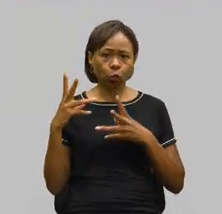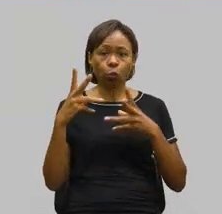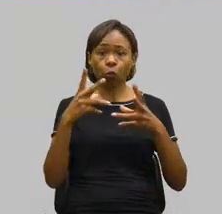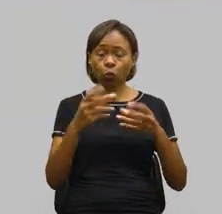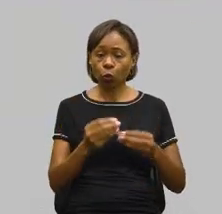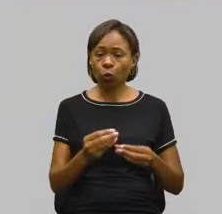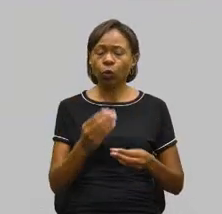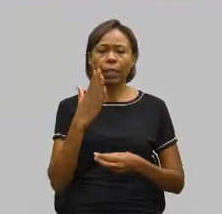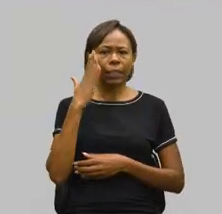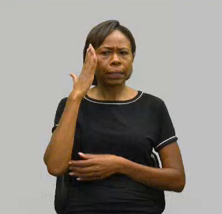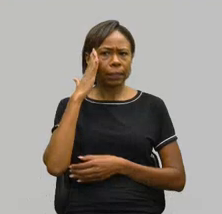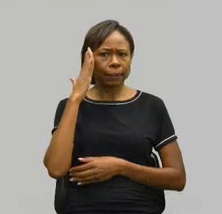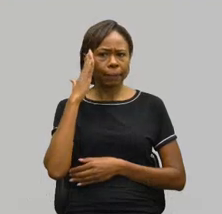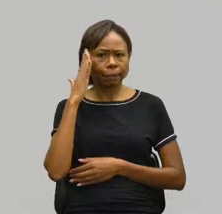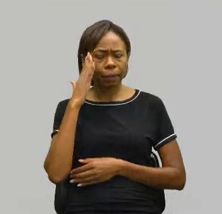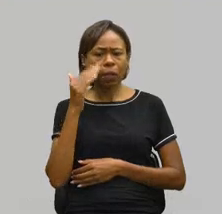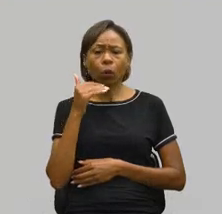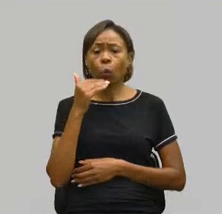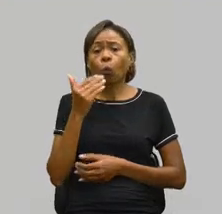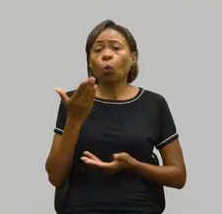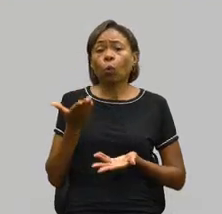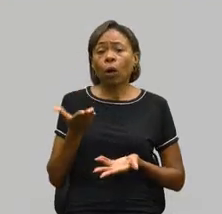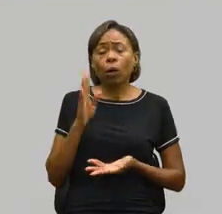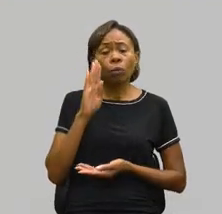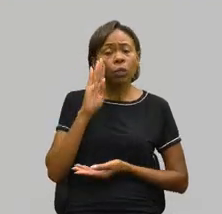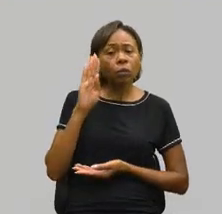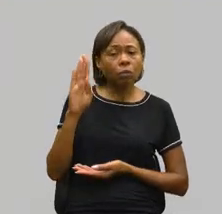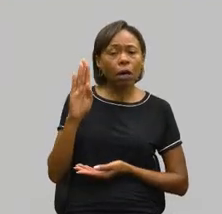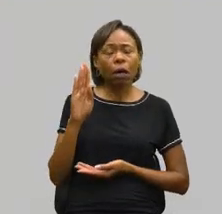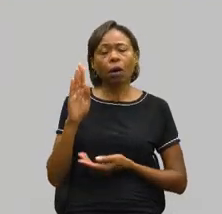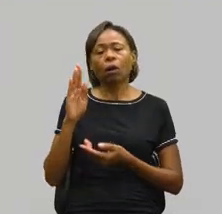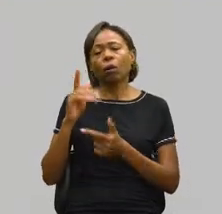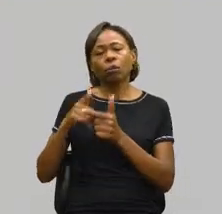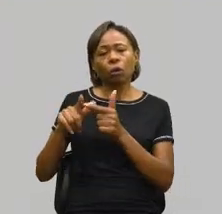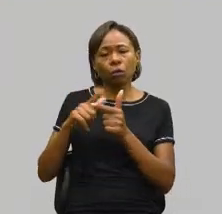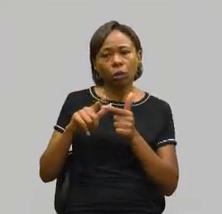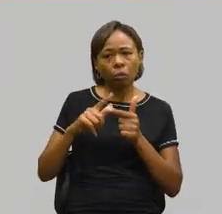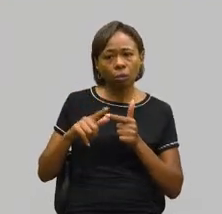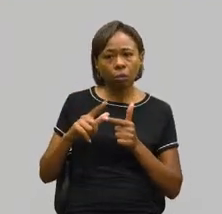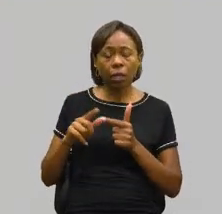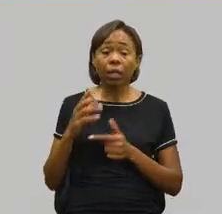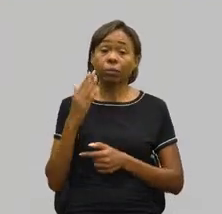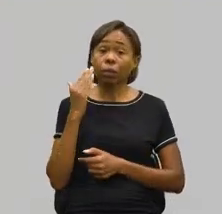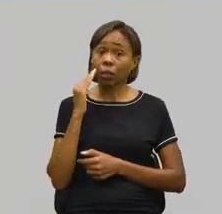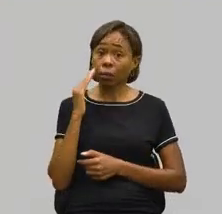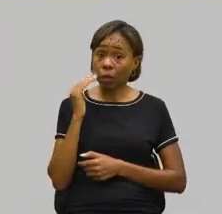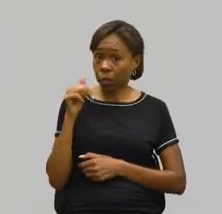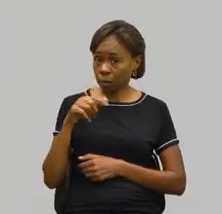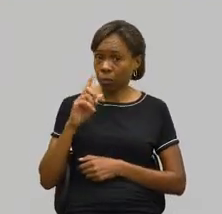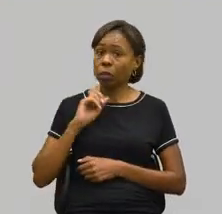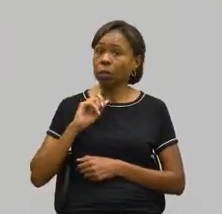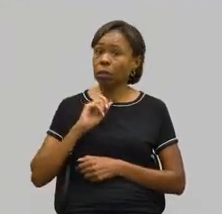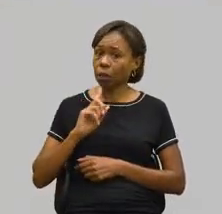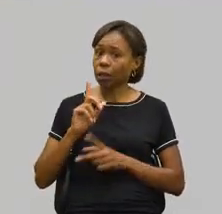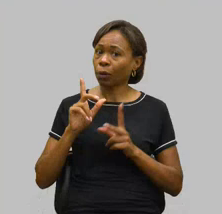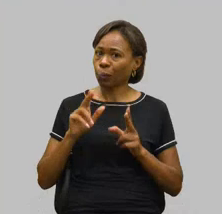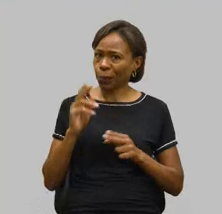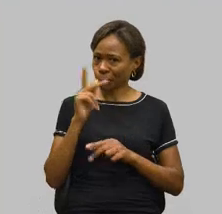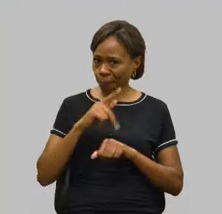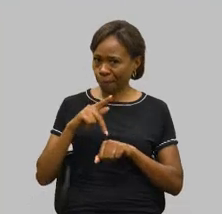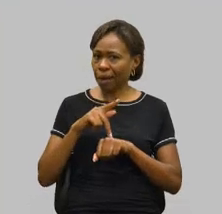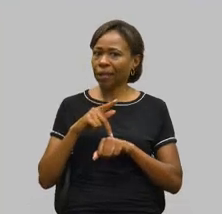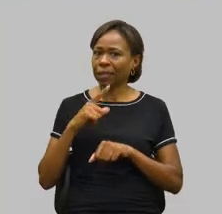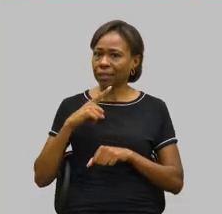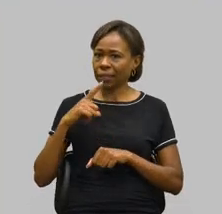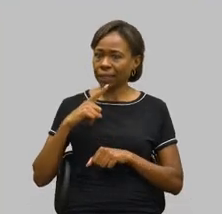quais são as as principais demandas mandas ali e entender que nós vivemos num estado que é um país e que nós temos diversas eh prioridades